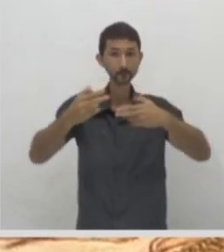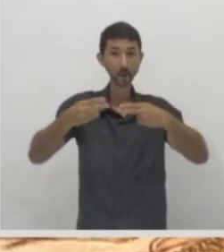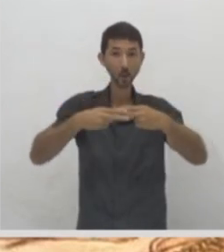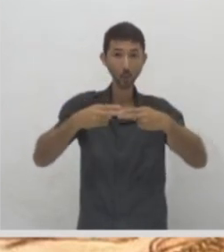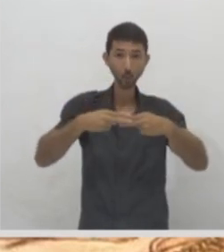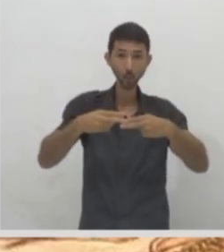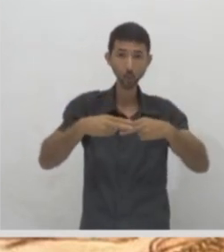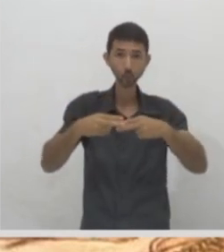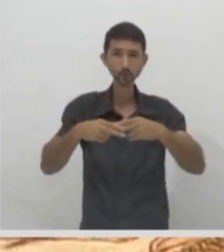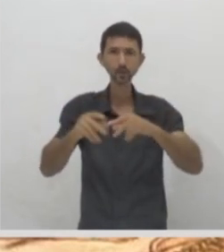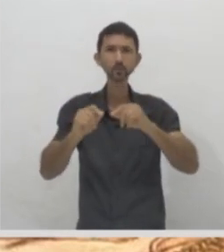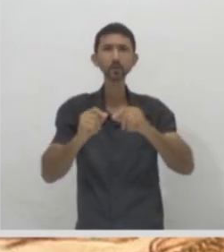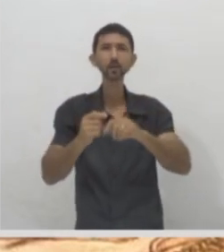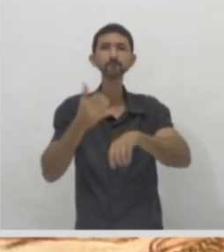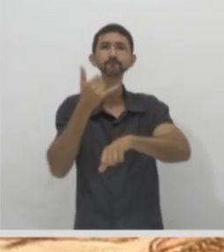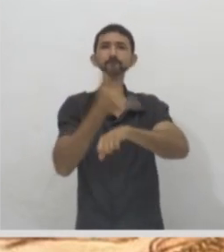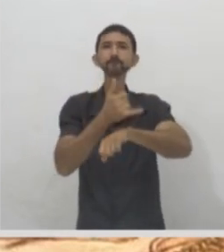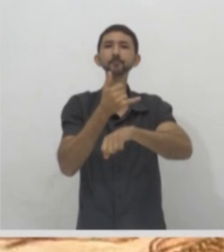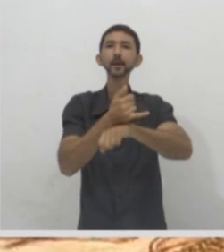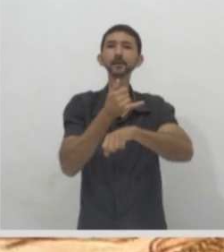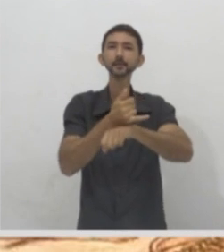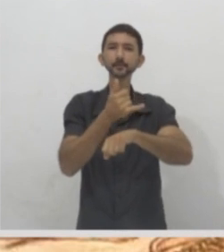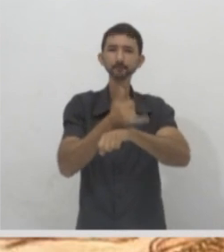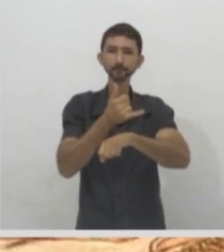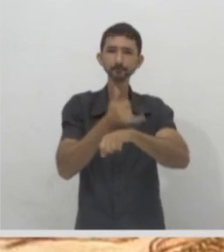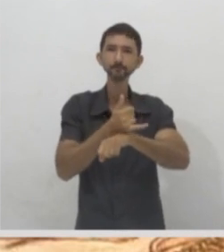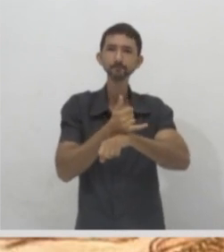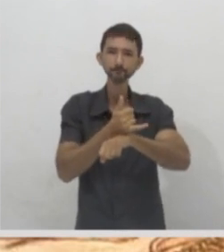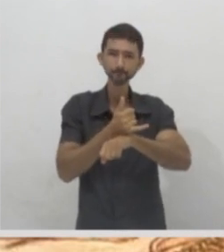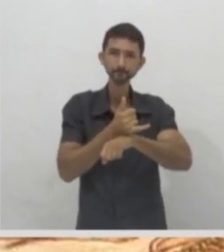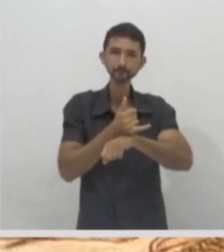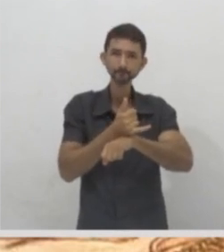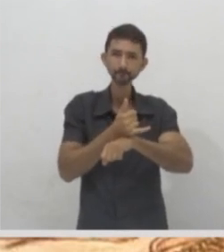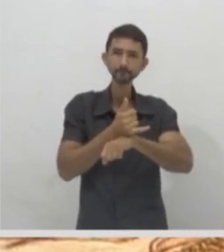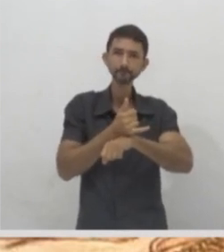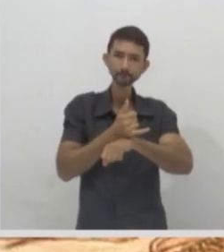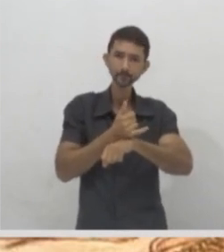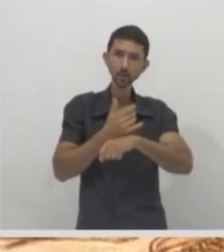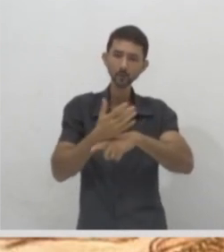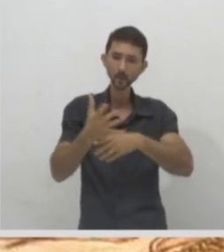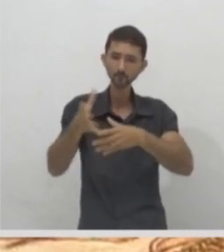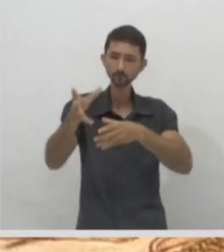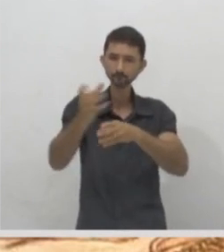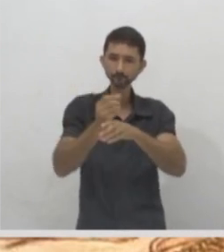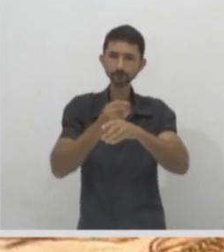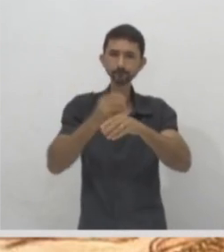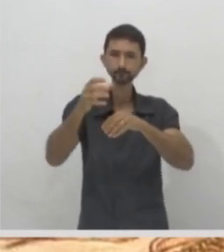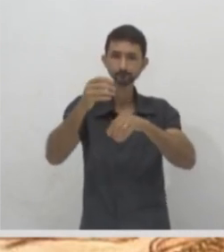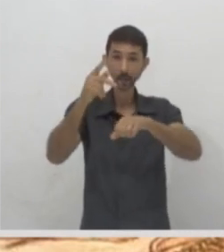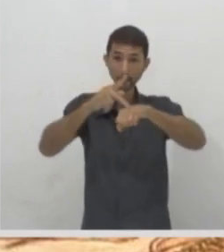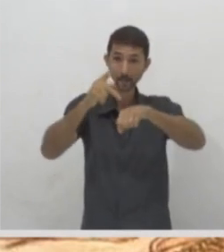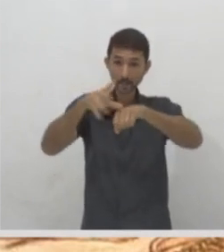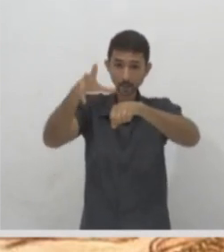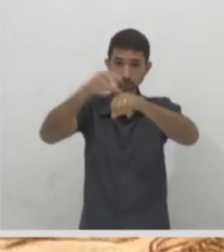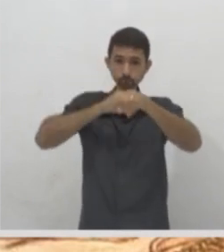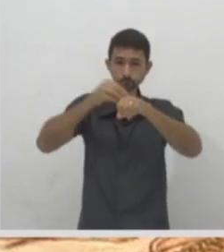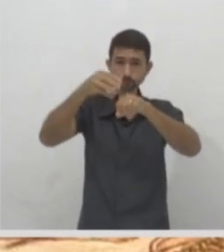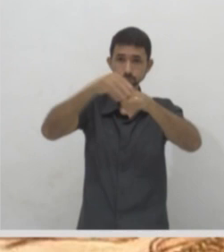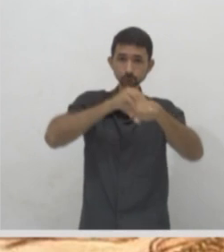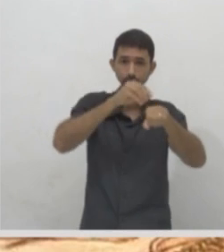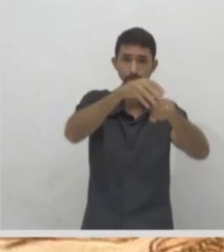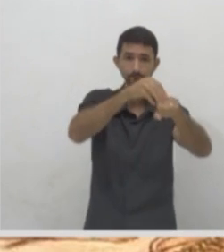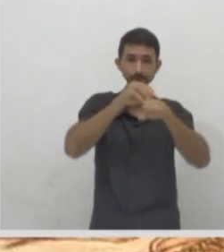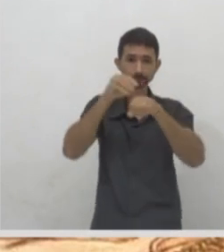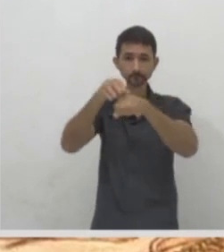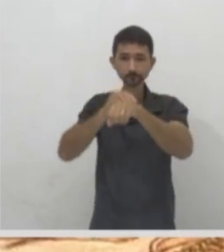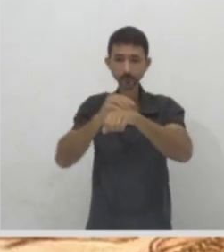utilizando, né, os metais a partir do mineral que eles vão extrair das rochas e já transformando